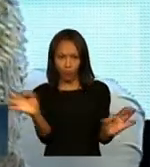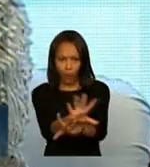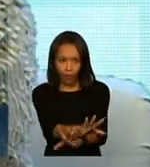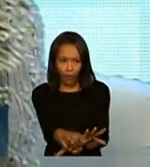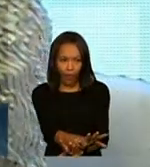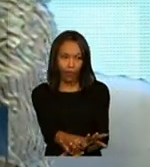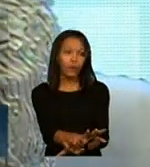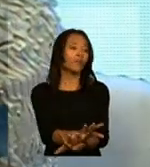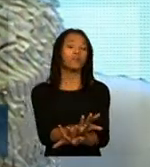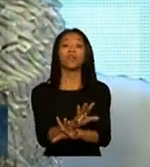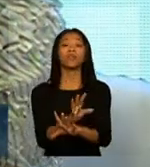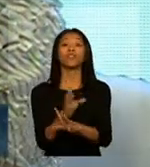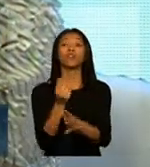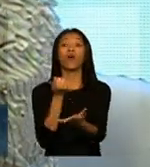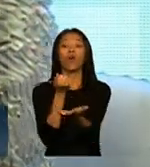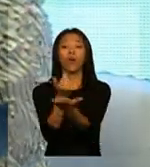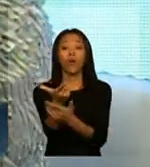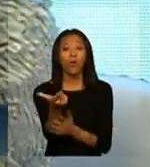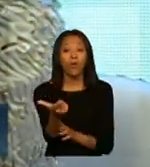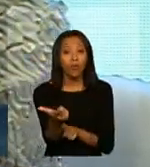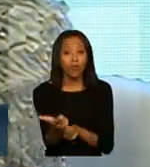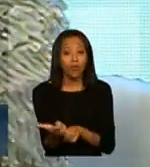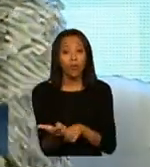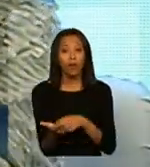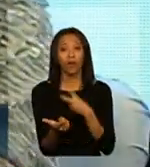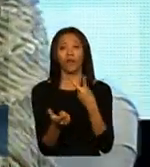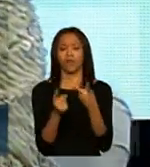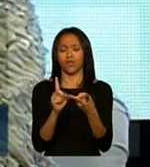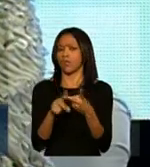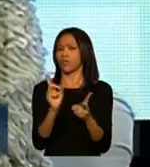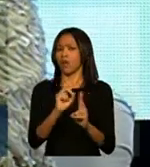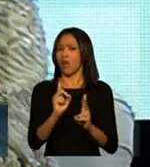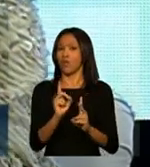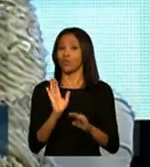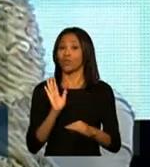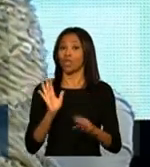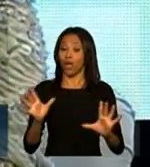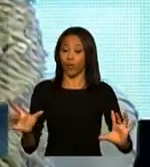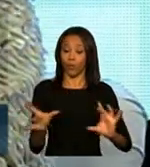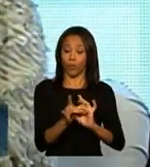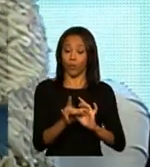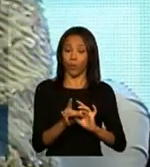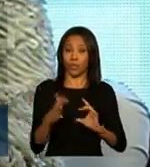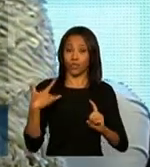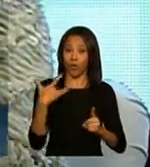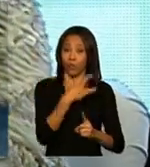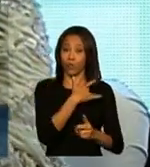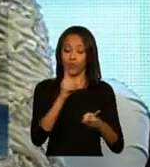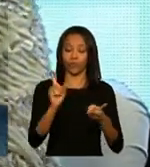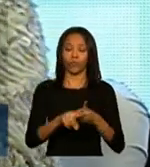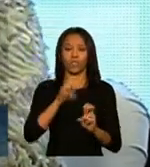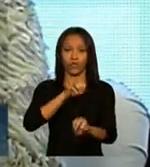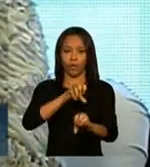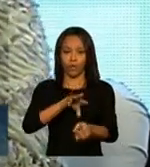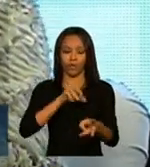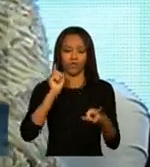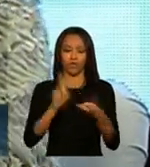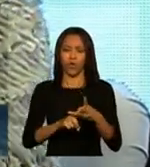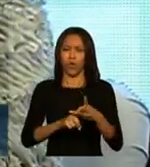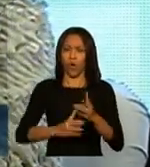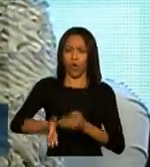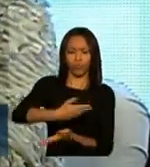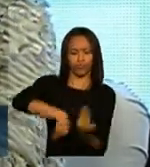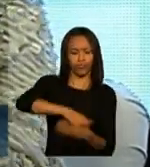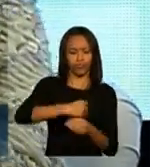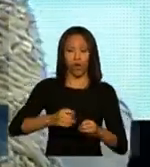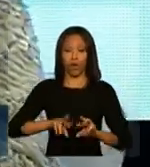não quero só a compra, não quero só fazer isso, eu quero estar junto com a saúde, eu quero estar junto com a agenda da educação, eu quero ser intersetorial, isso diz